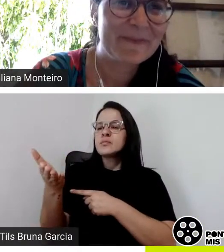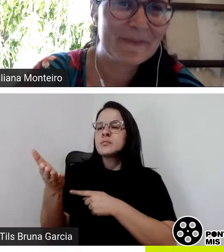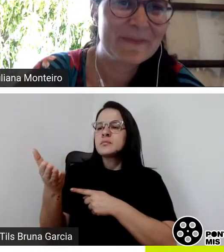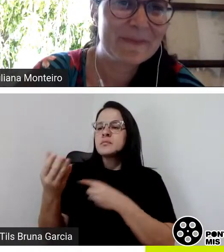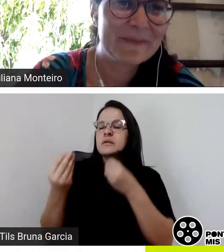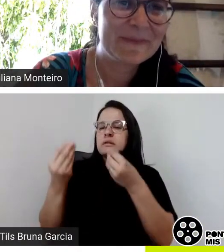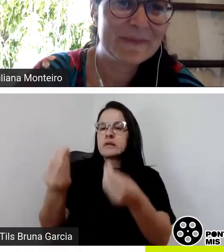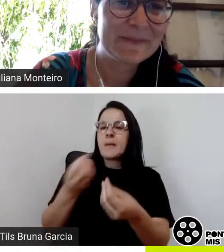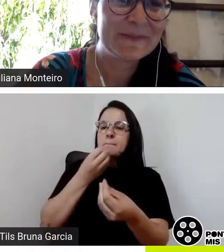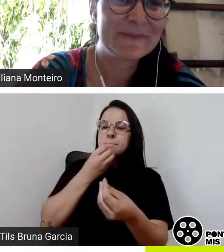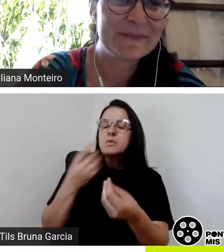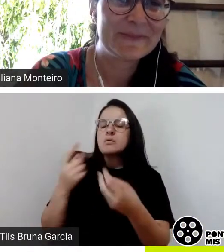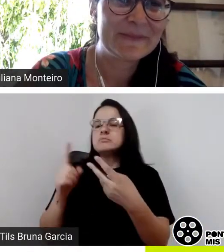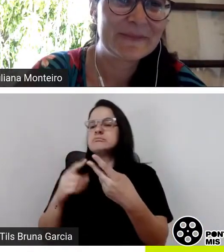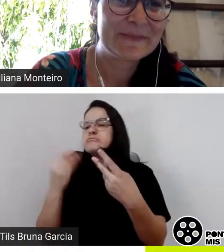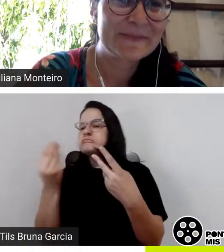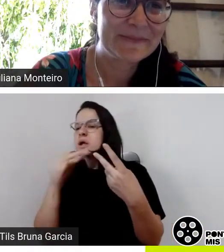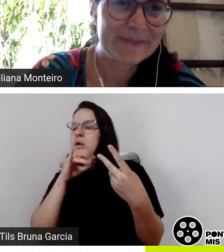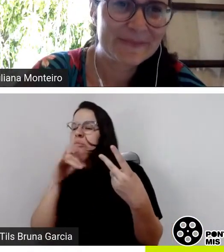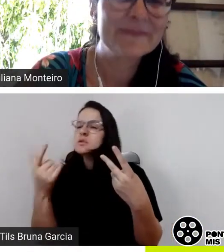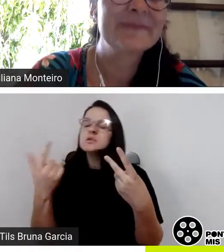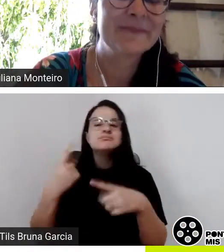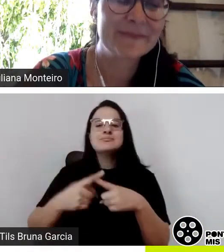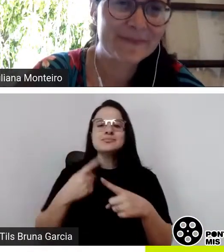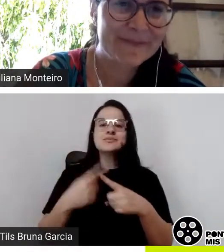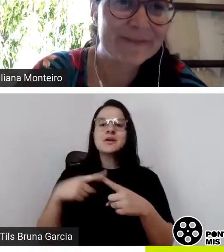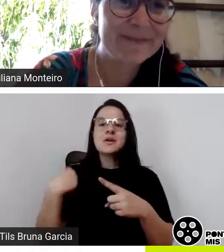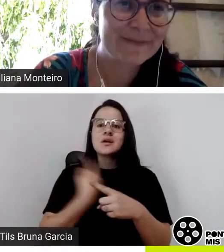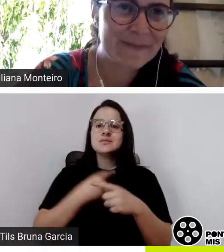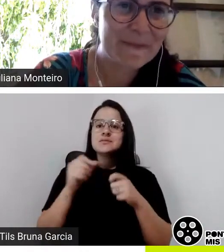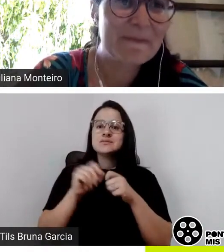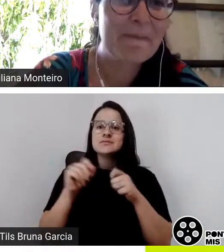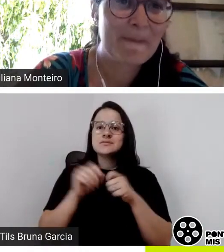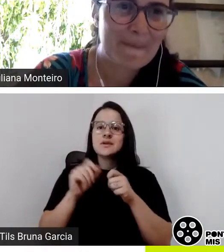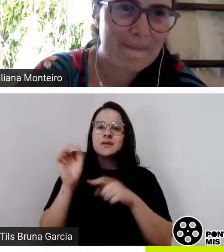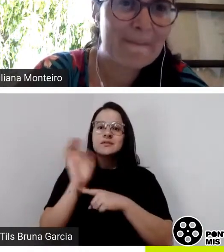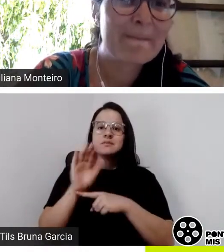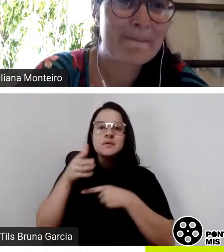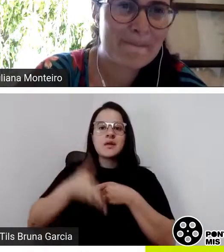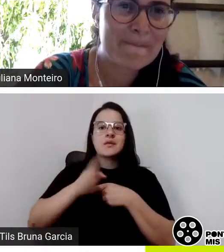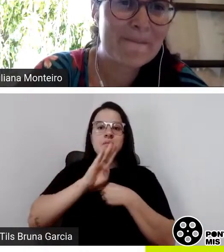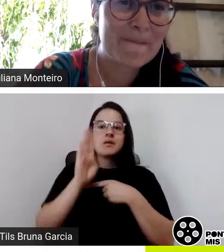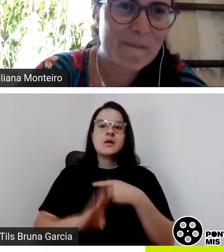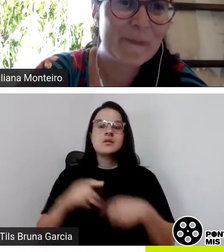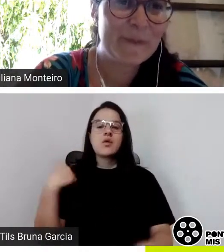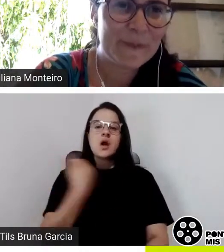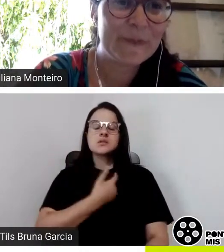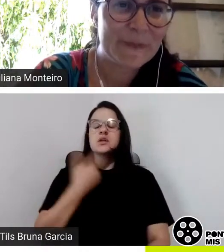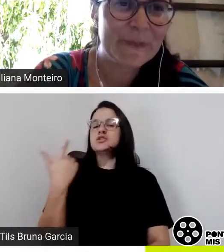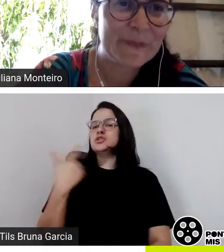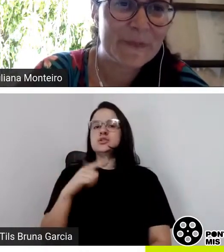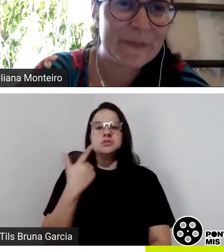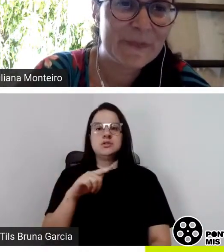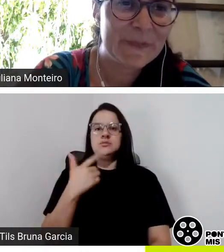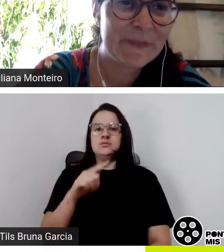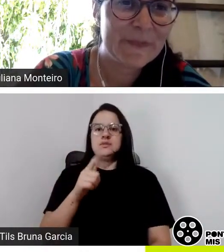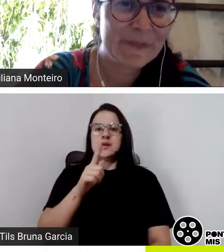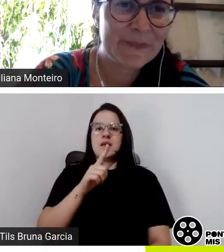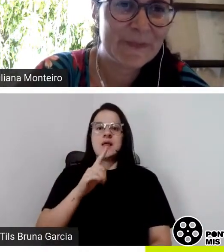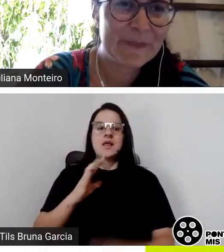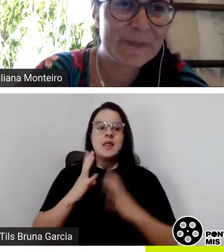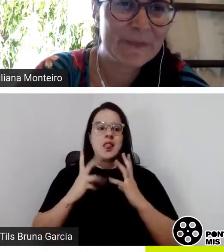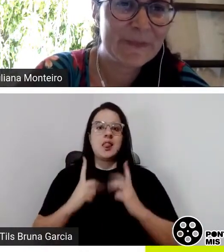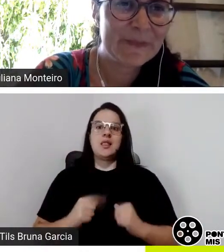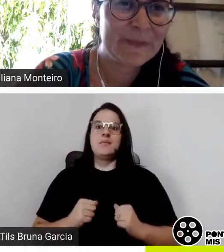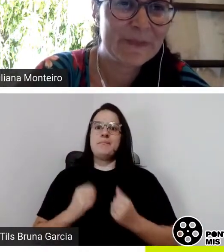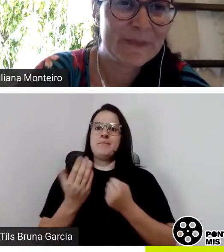aos carneiros, para que fazer o filme? Então, por que a gente faz filme no Brasil? A gente não tem saneamento básico. Como é que a gente vai fazer cinema? Essa pergunta,